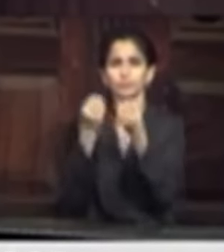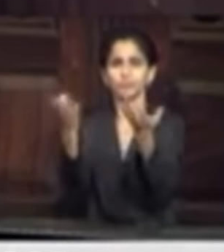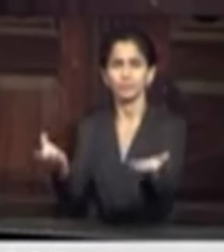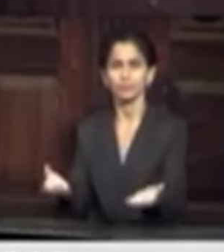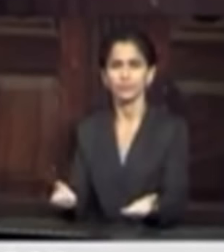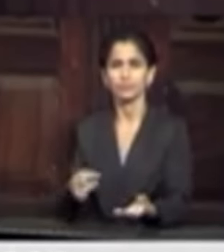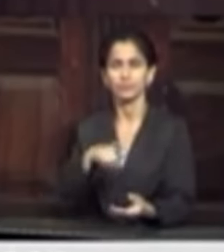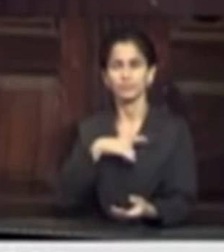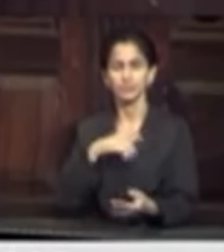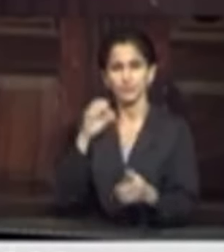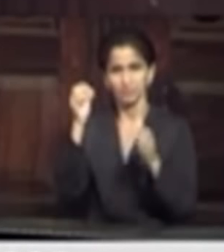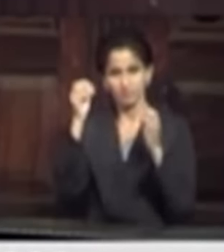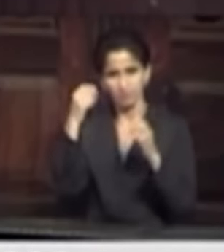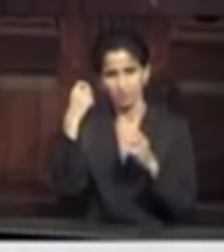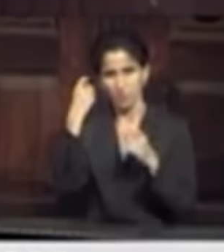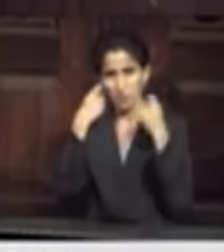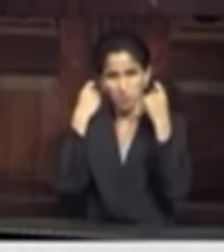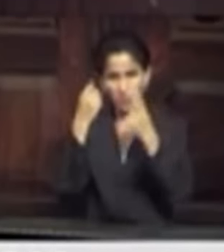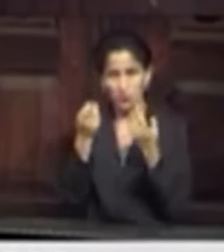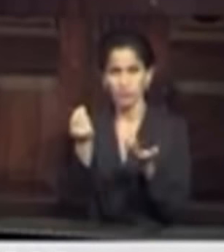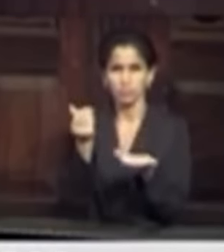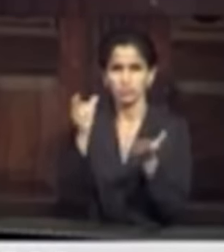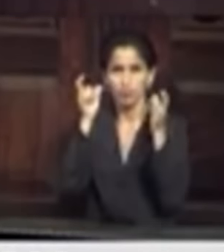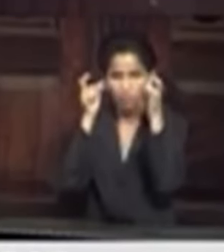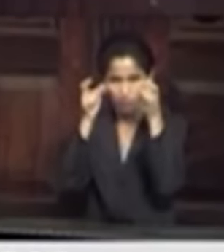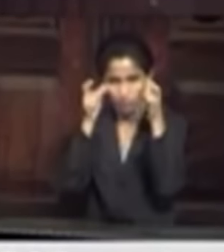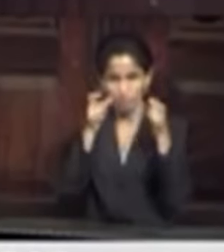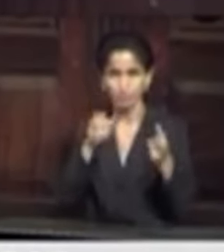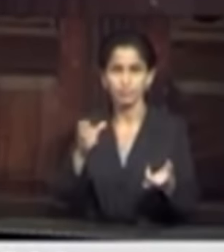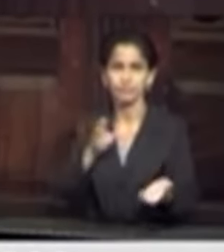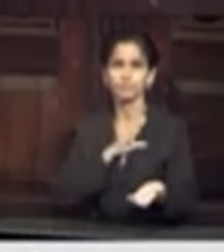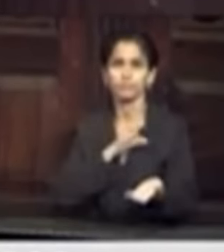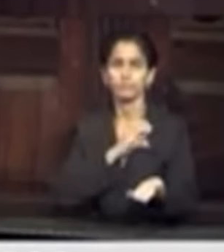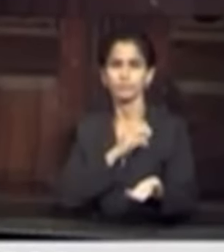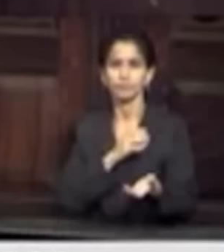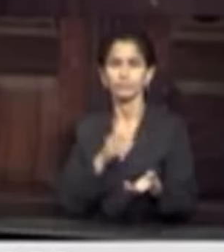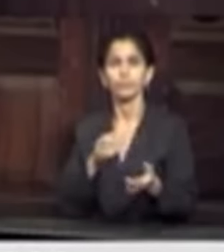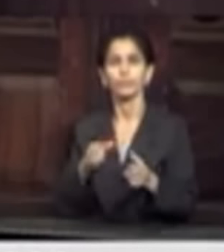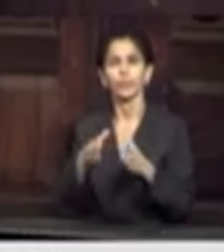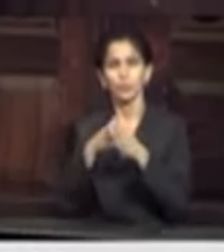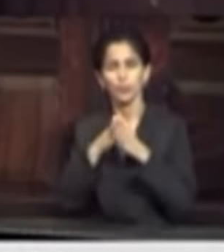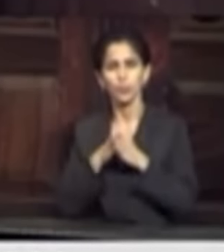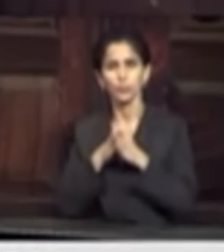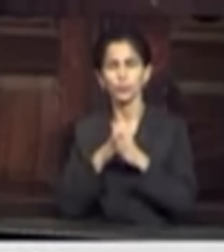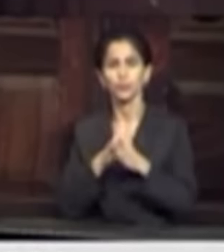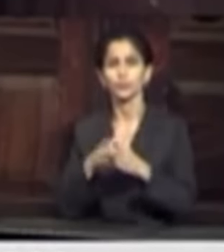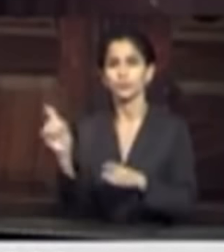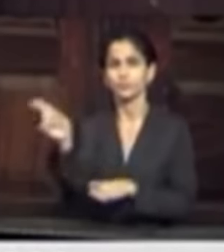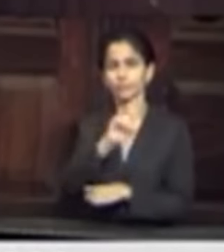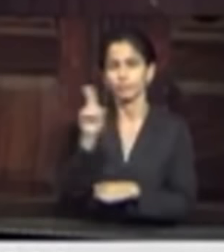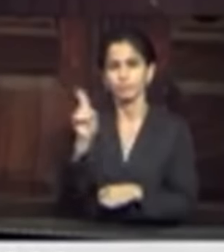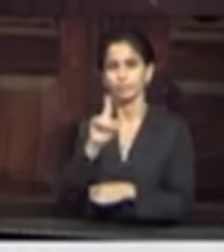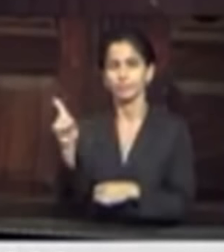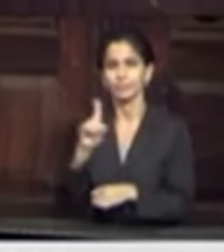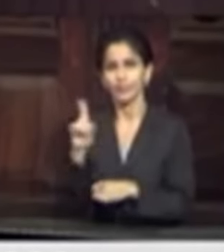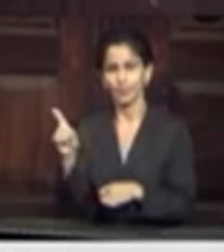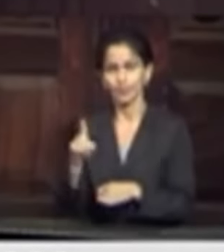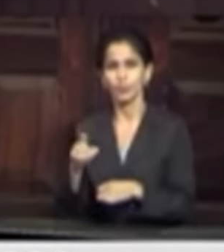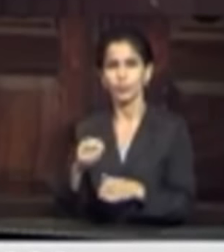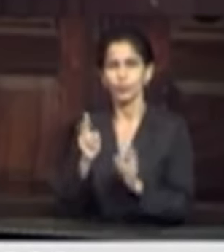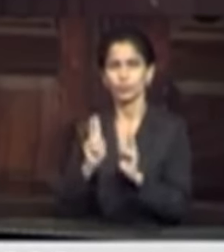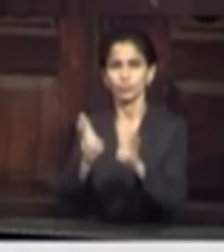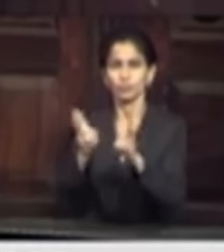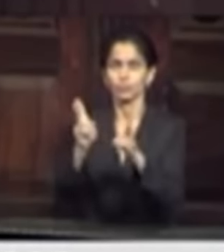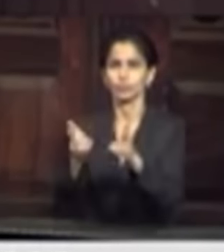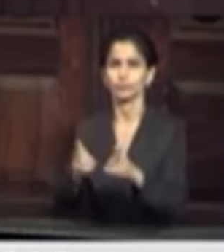têm uma preocupação exclusiva com o lucro. Eu venho aqui pedir não à condução dos trabalhos que